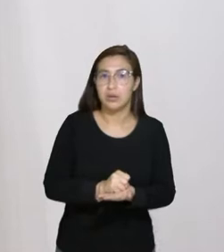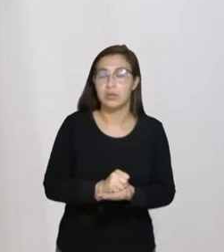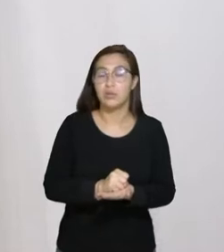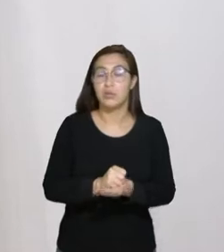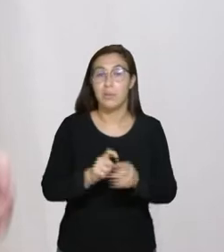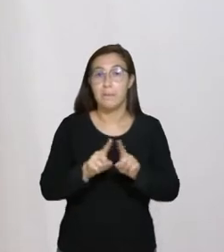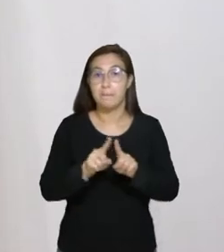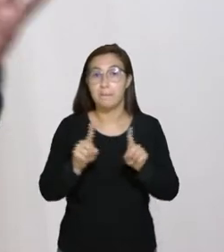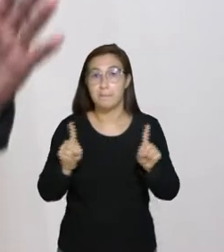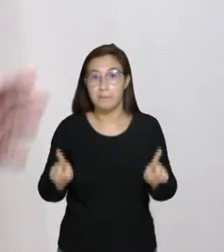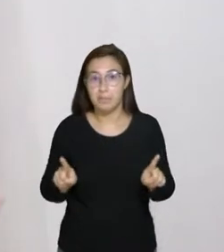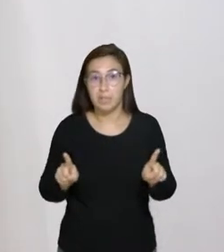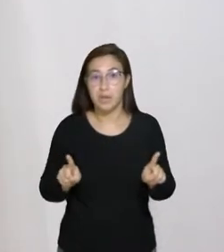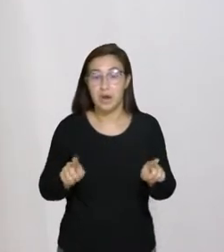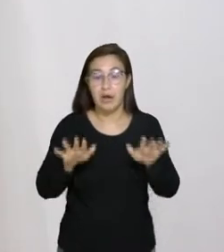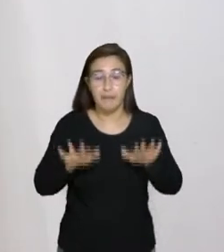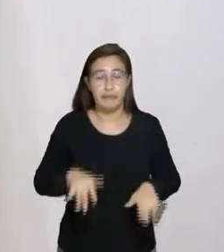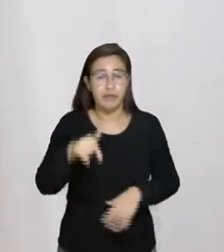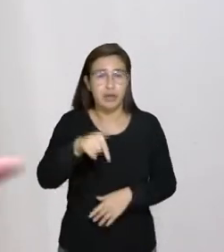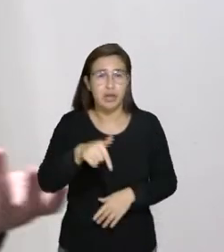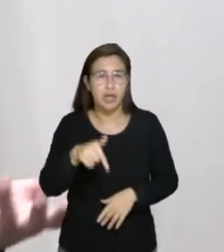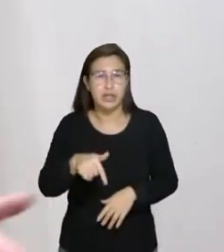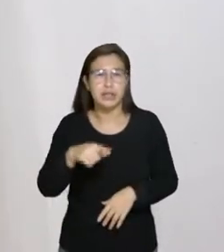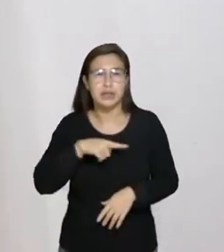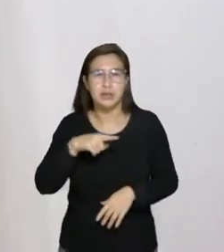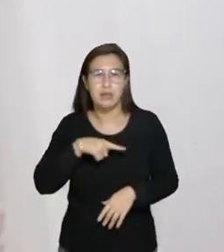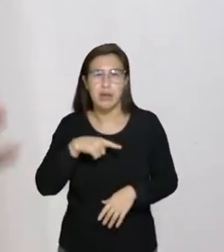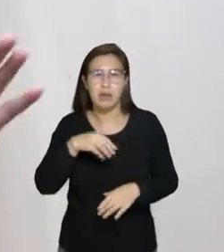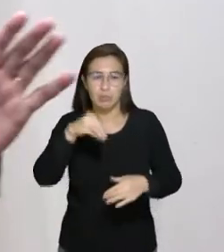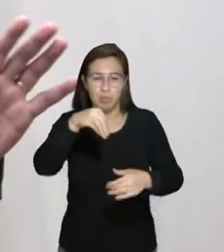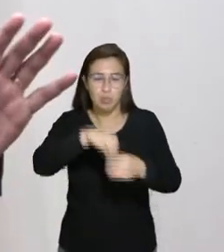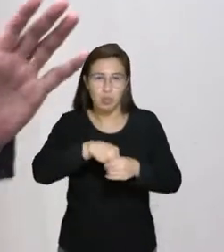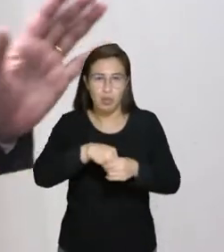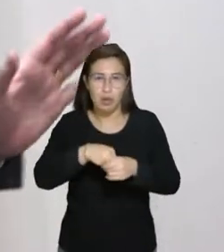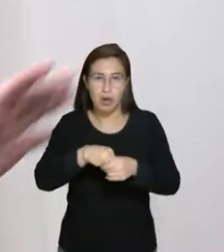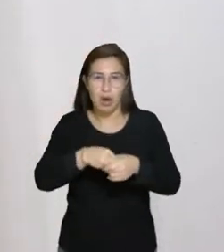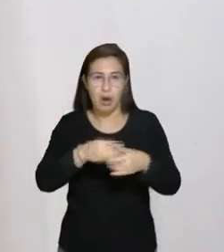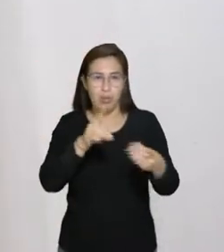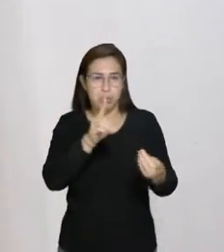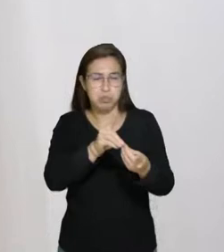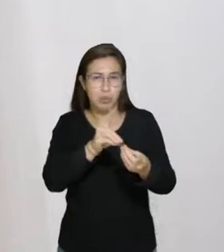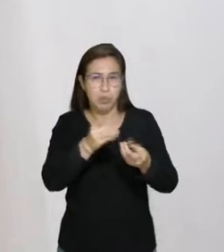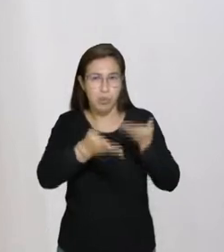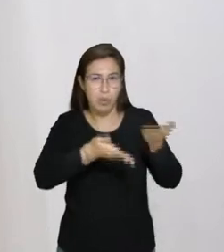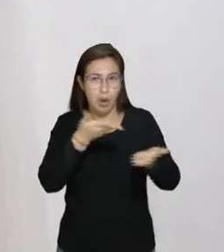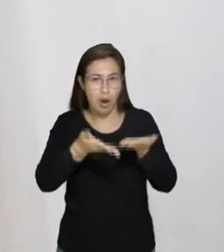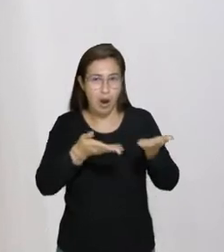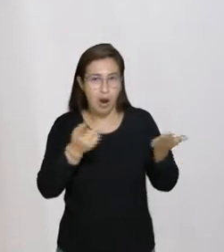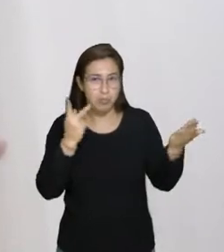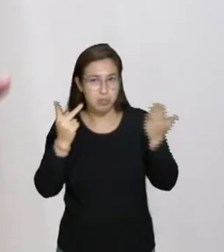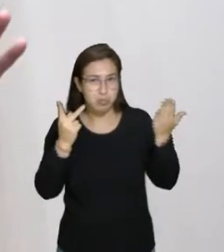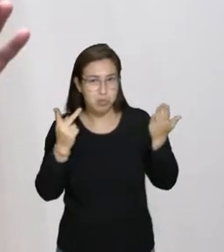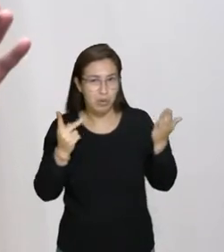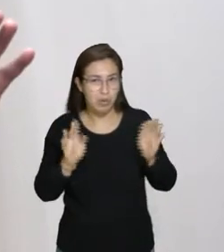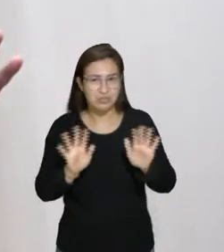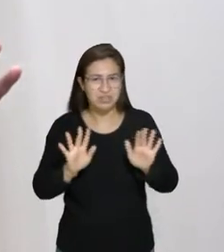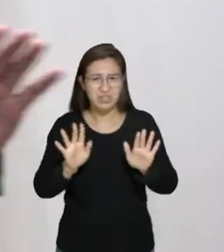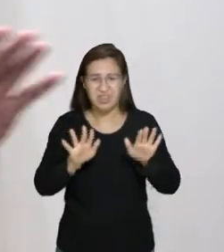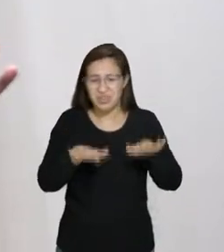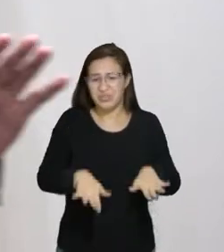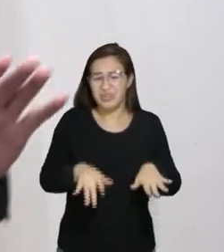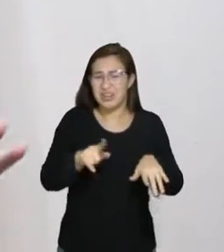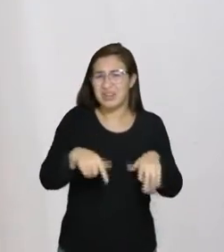mas o senhor só fica por aqui, mas tem um consultório para eu atender? Não precisa atender. Só fica aqui